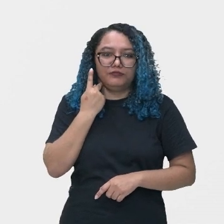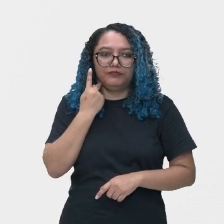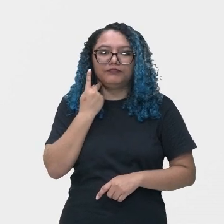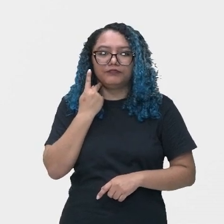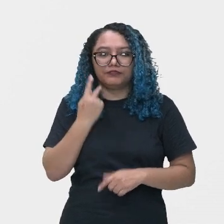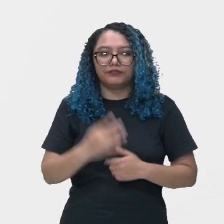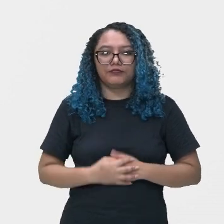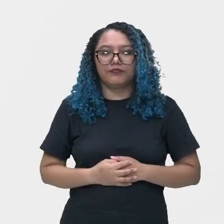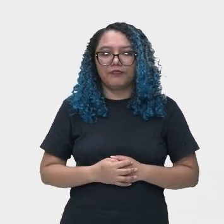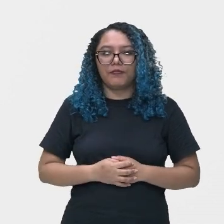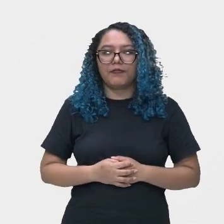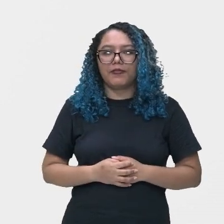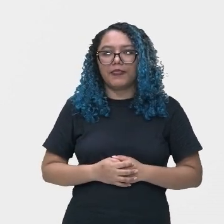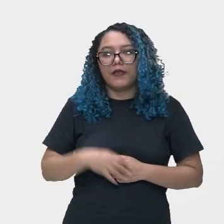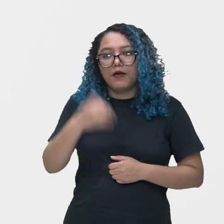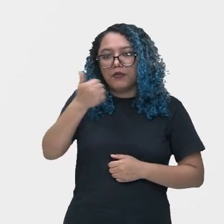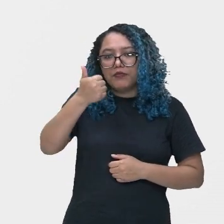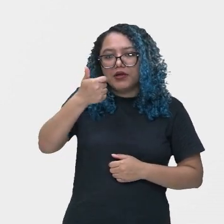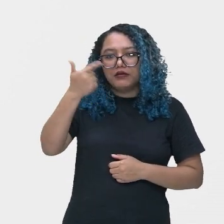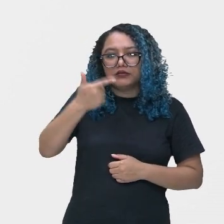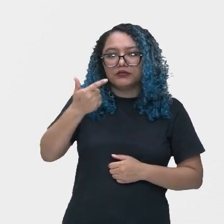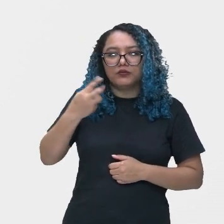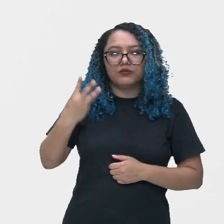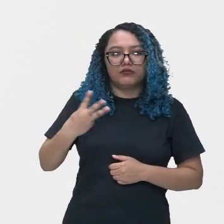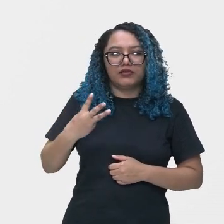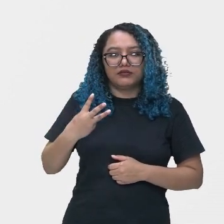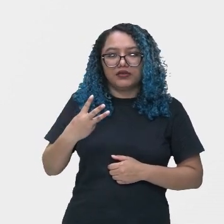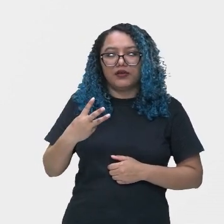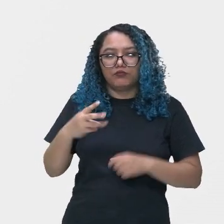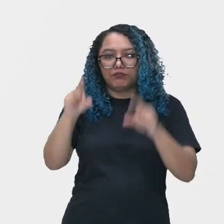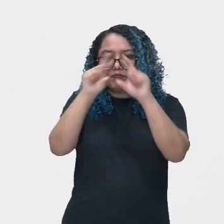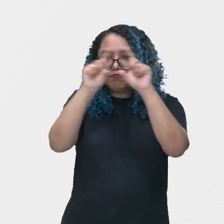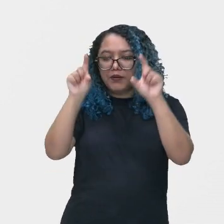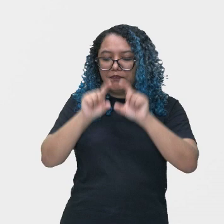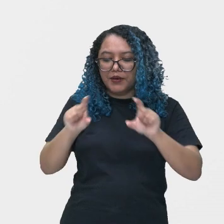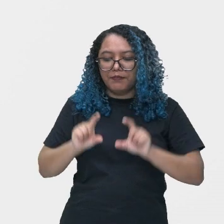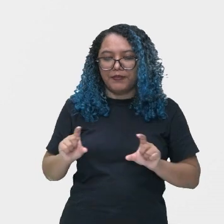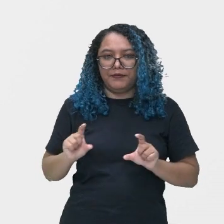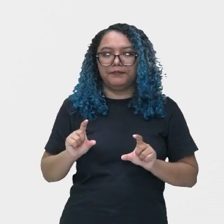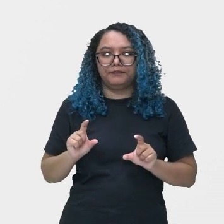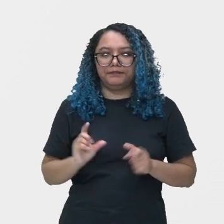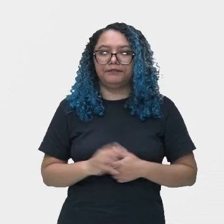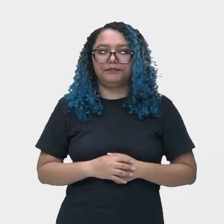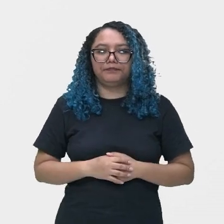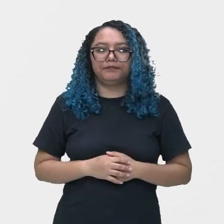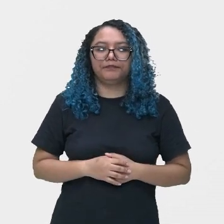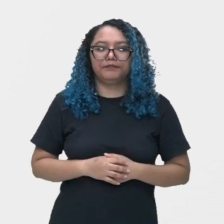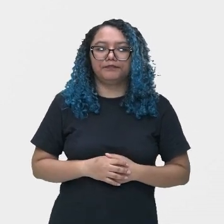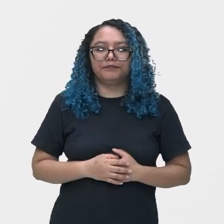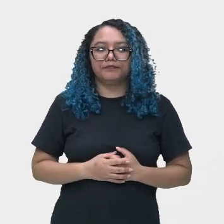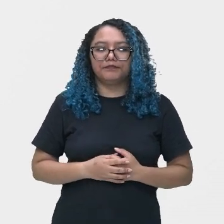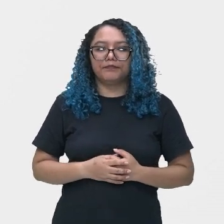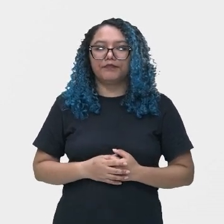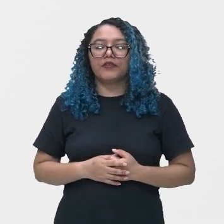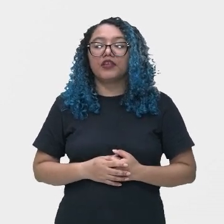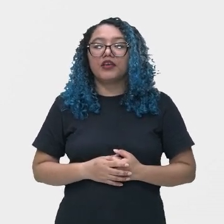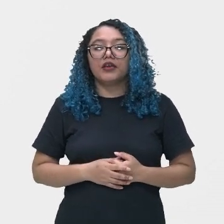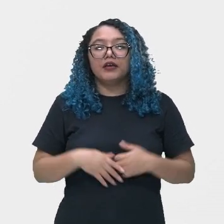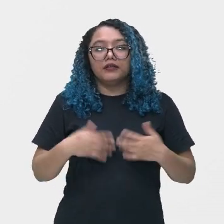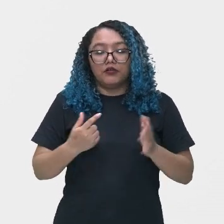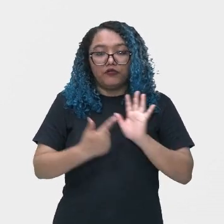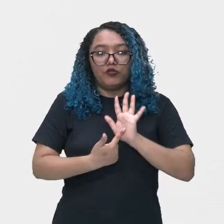to entertain or provoke, ok? E eu vou mostrar para vocês uma por uma aqui para que vocês